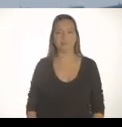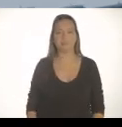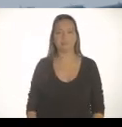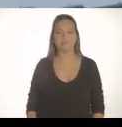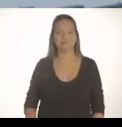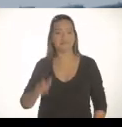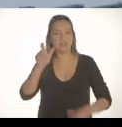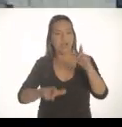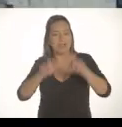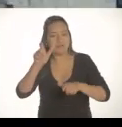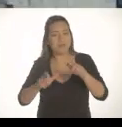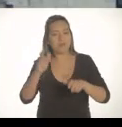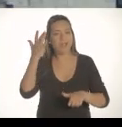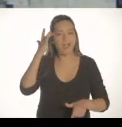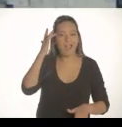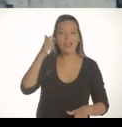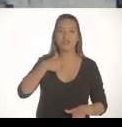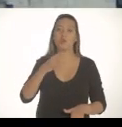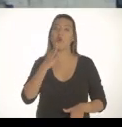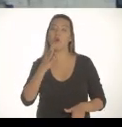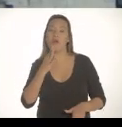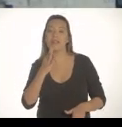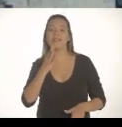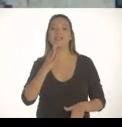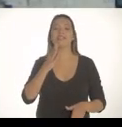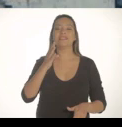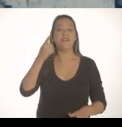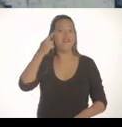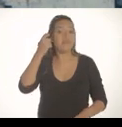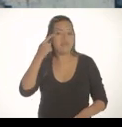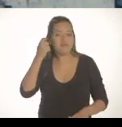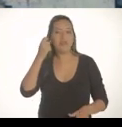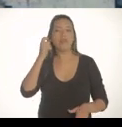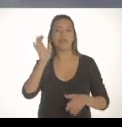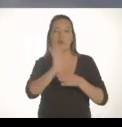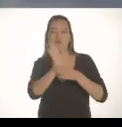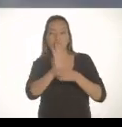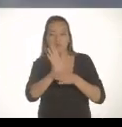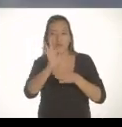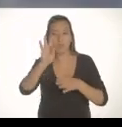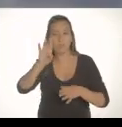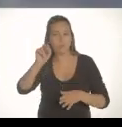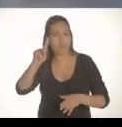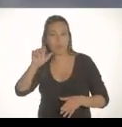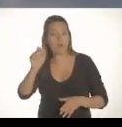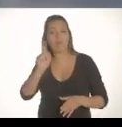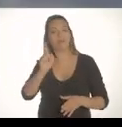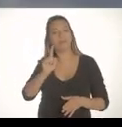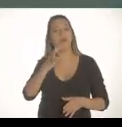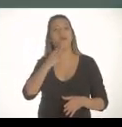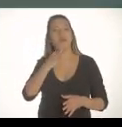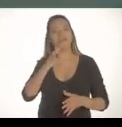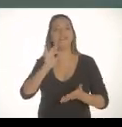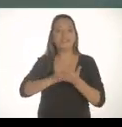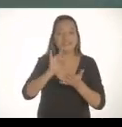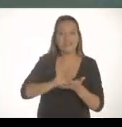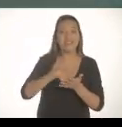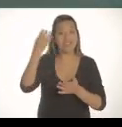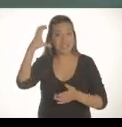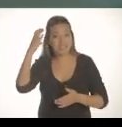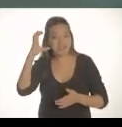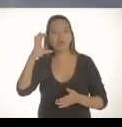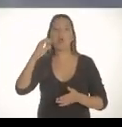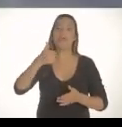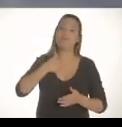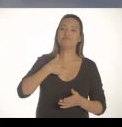E as pessoas acham que eu conheci o Freixo no Tropa, mas eu tenho uma história muito engraçada com o Freixo. Eu fui uma vez pegar uma bicicleta que um amigo comprou em Niterói. Dois baianos, eu e o Fábio